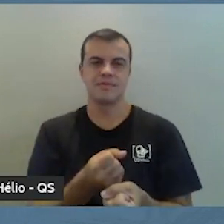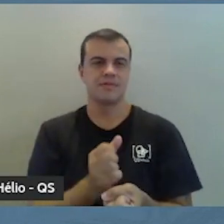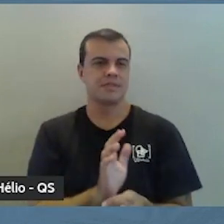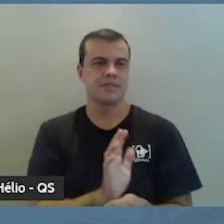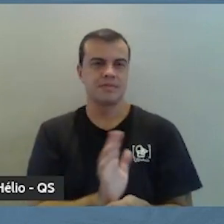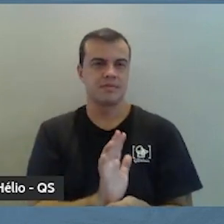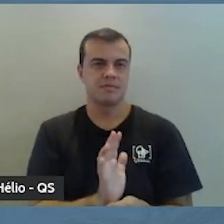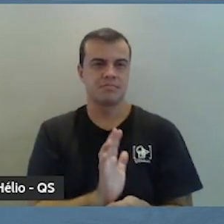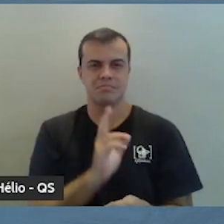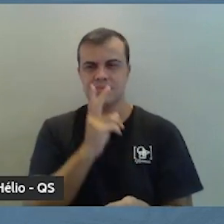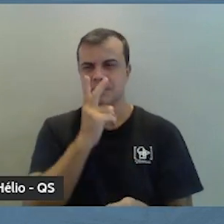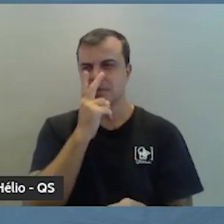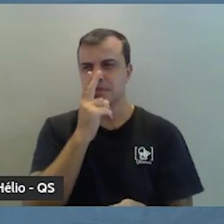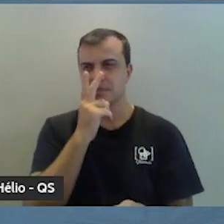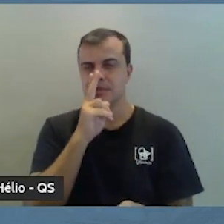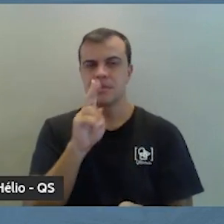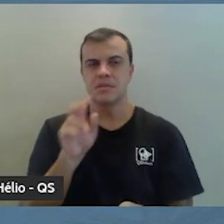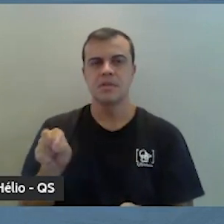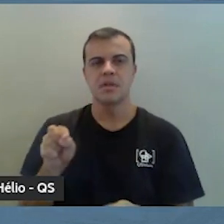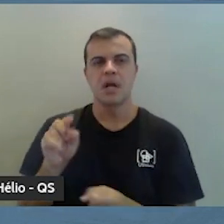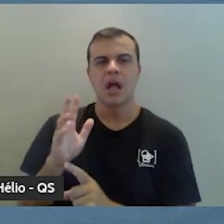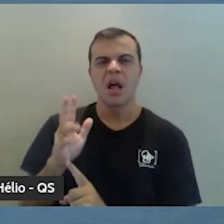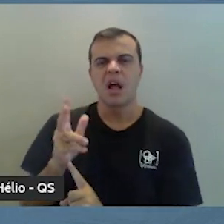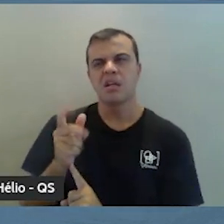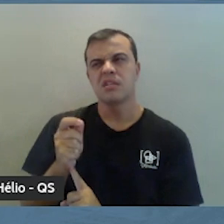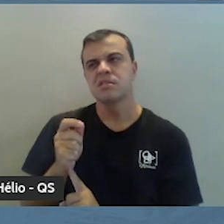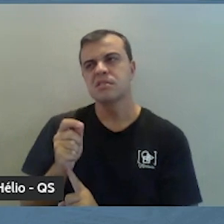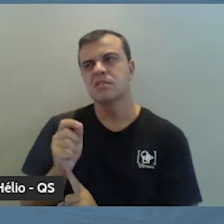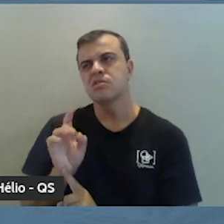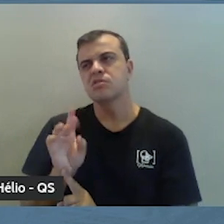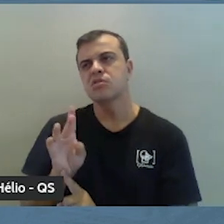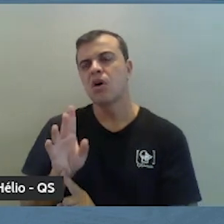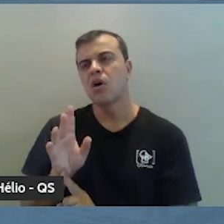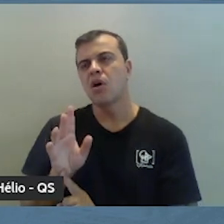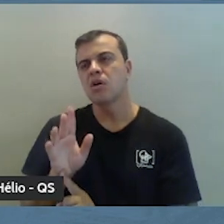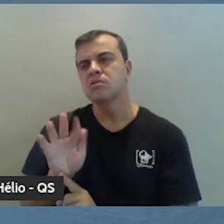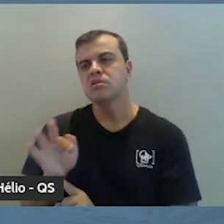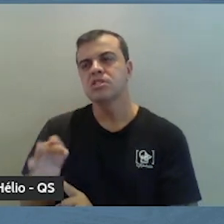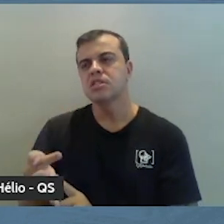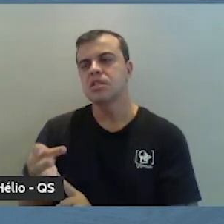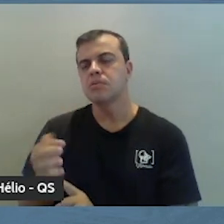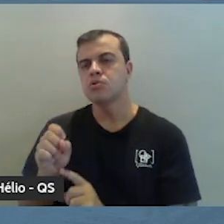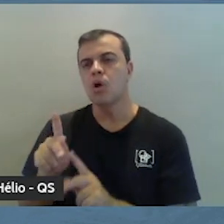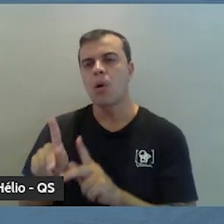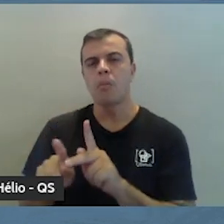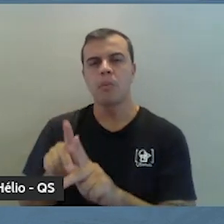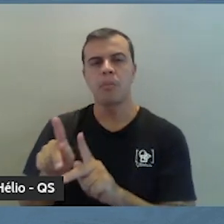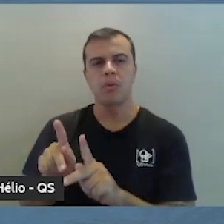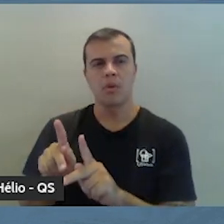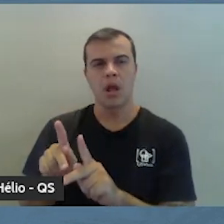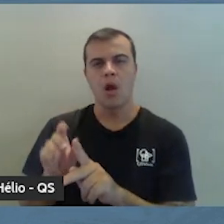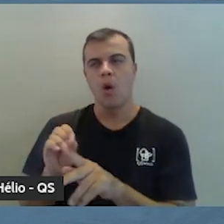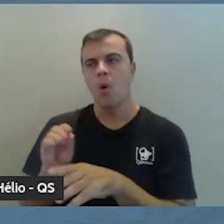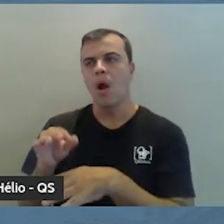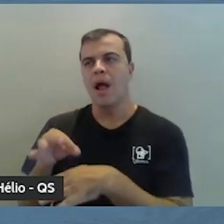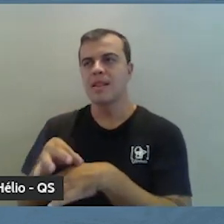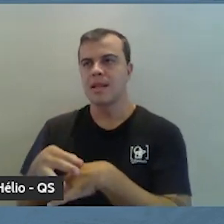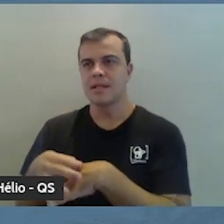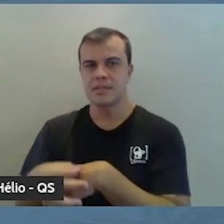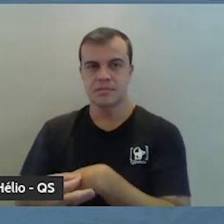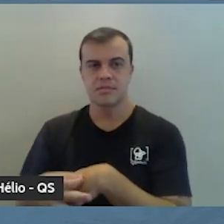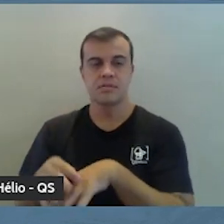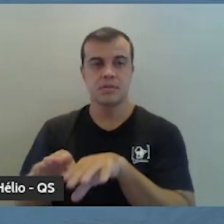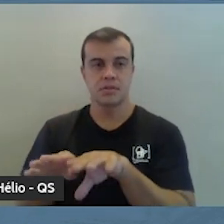de um artífice ou de um artista popular ou de um artesão. Daí entra